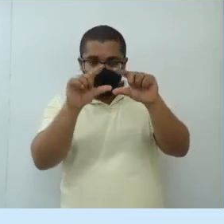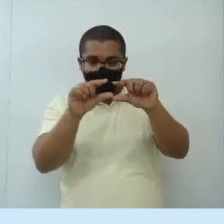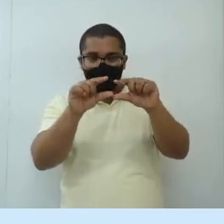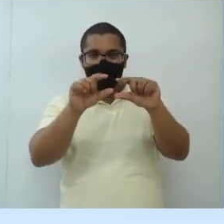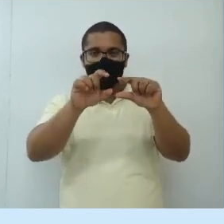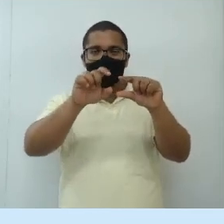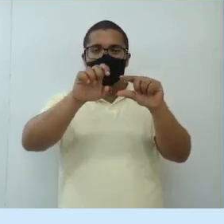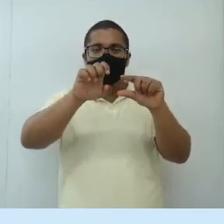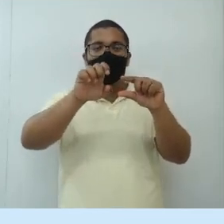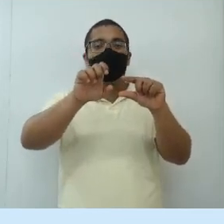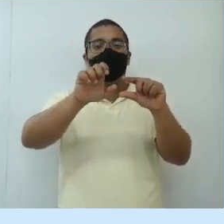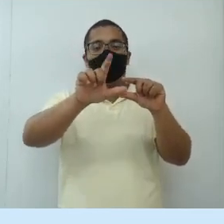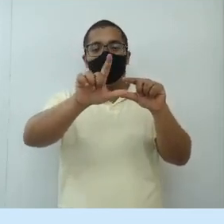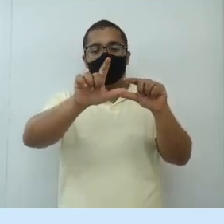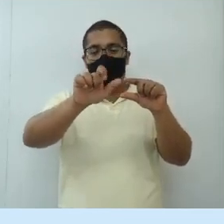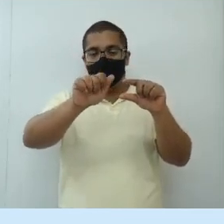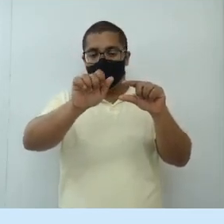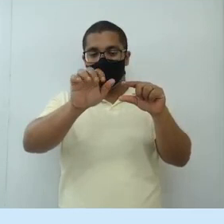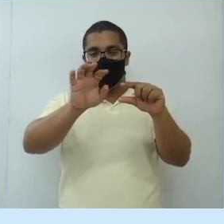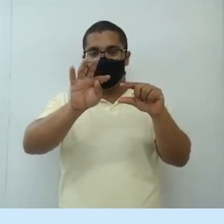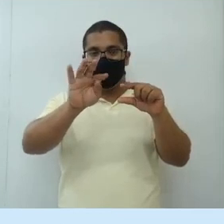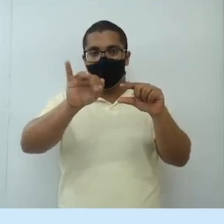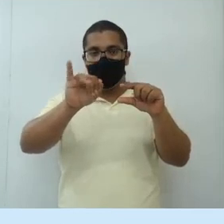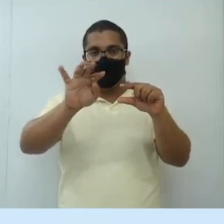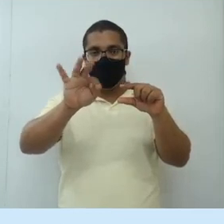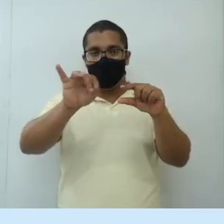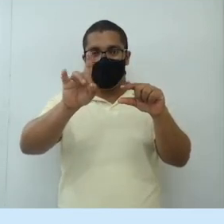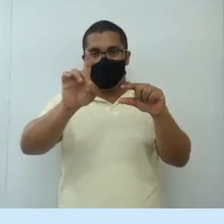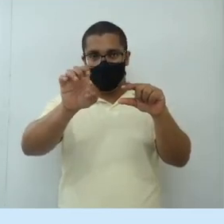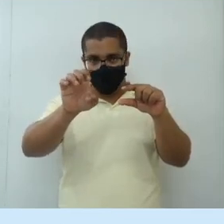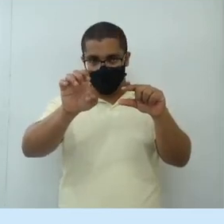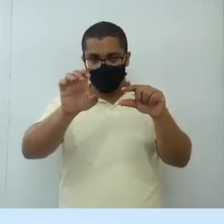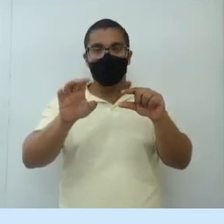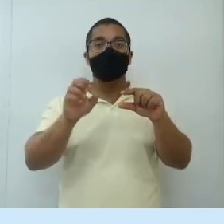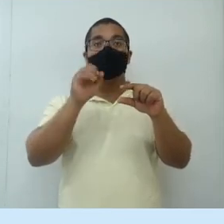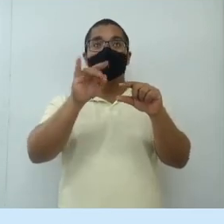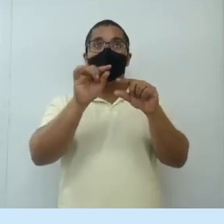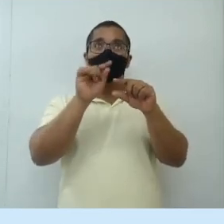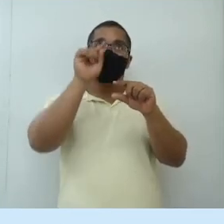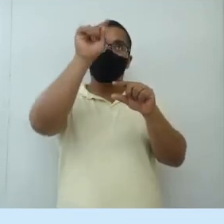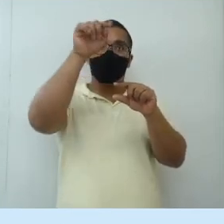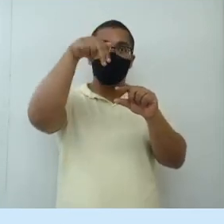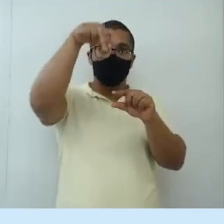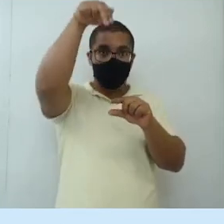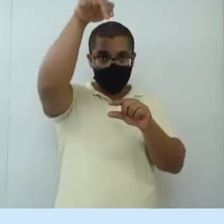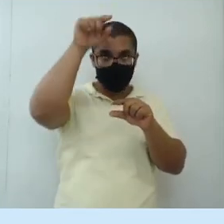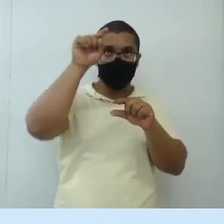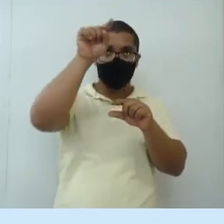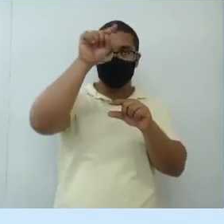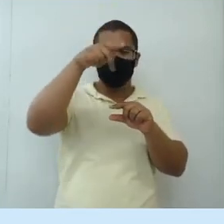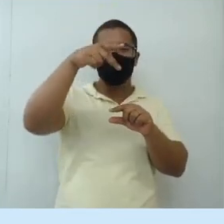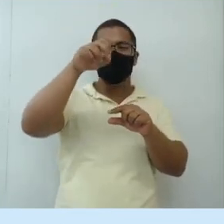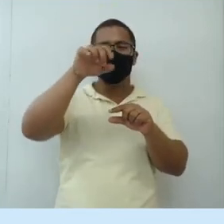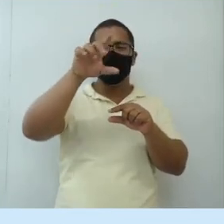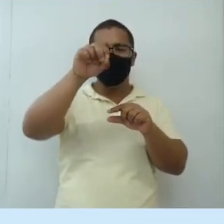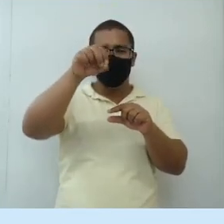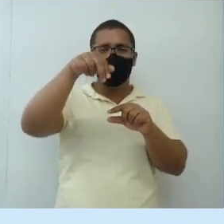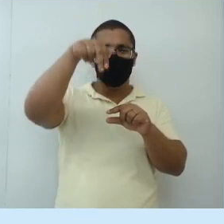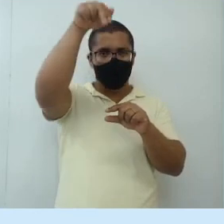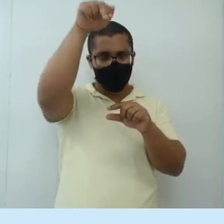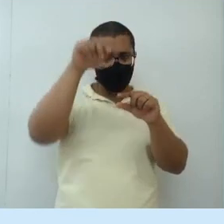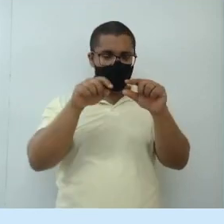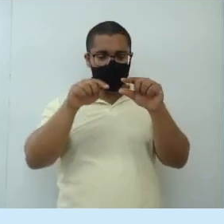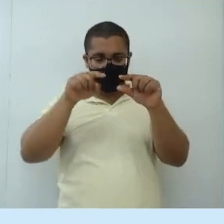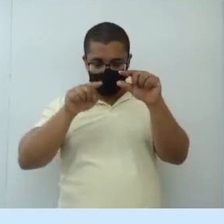quanto mais próximo aos polos norte e sul maior será a latitude e altitude altura